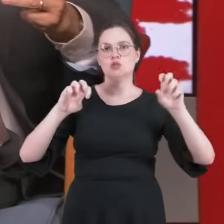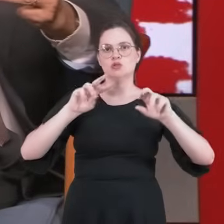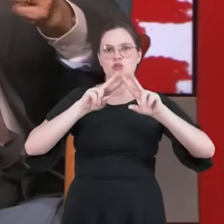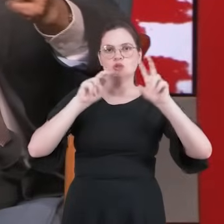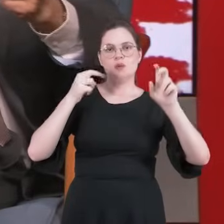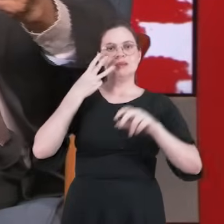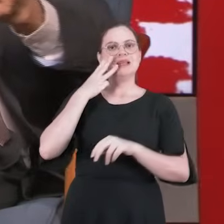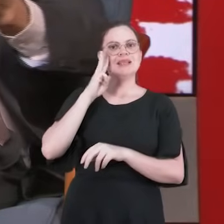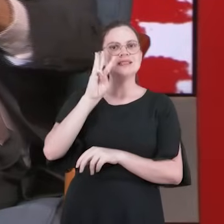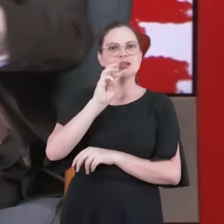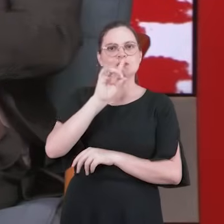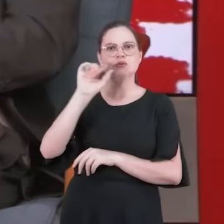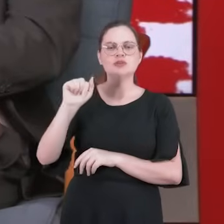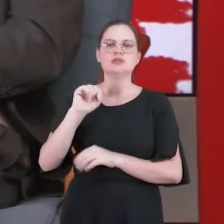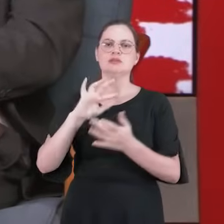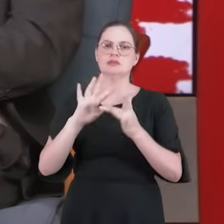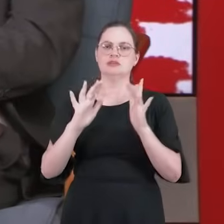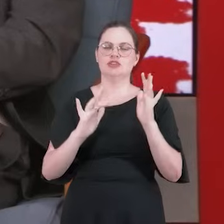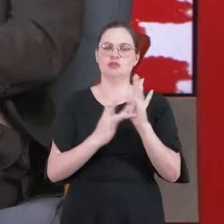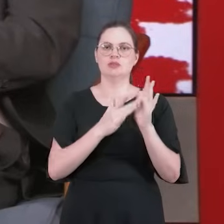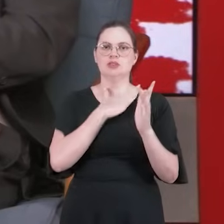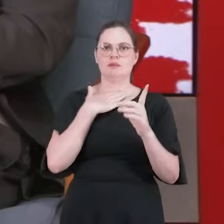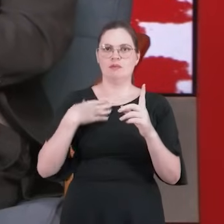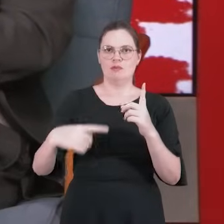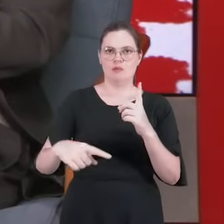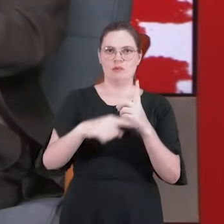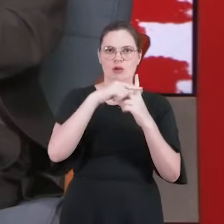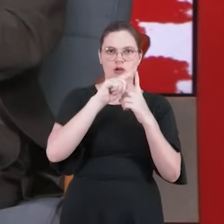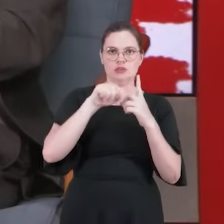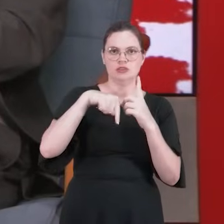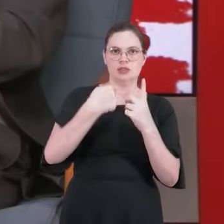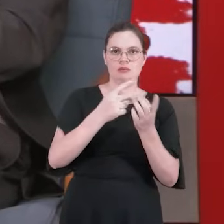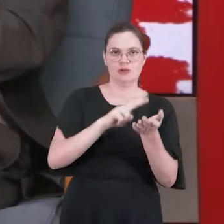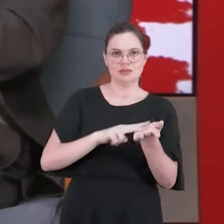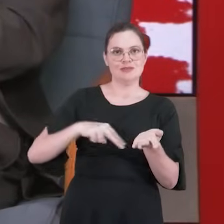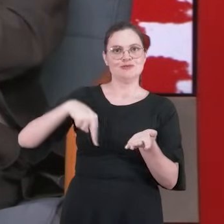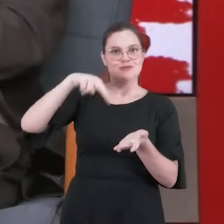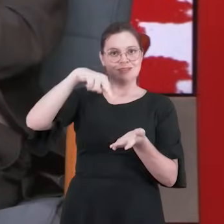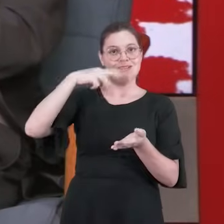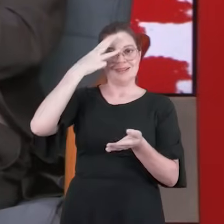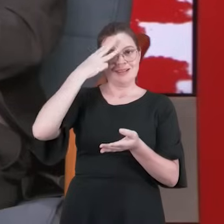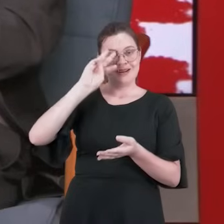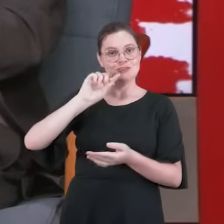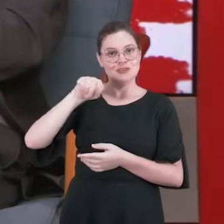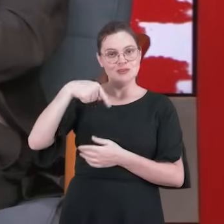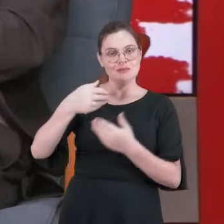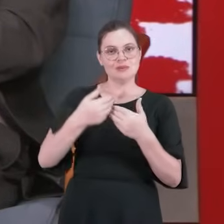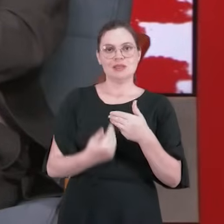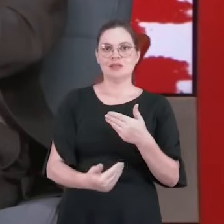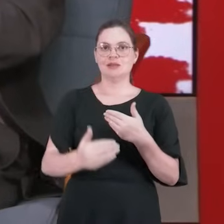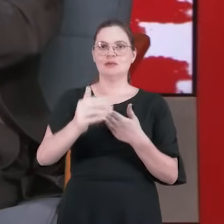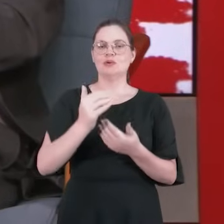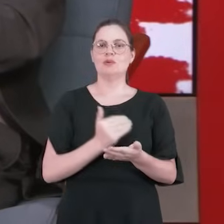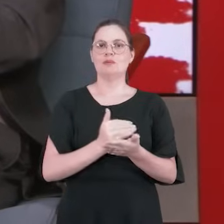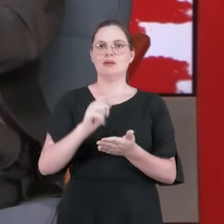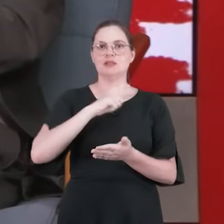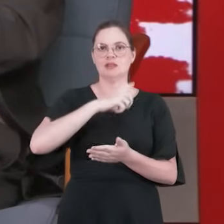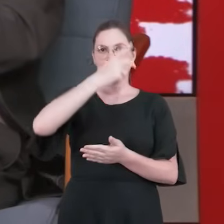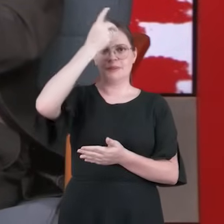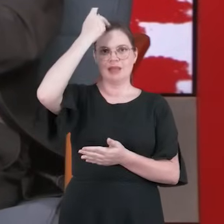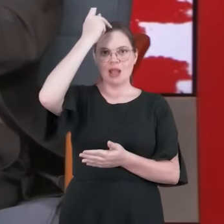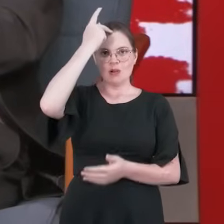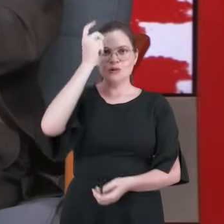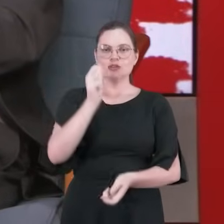dia, morte e ressurreição. Depois da morte e ressurreição, começa, vem o Pentecostes